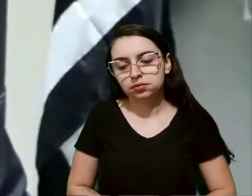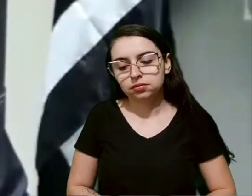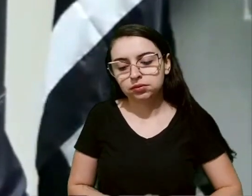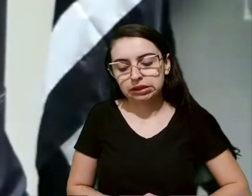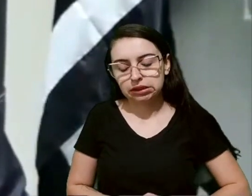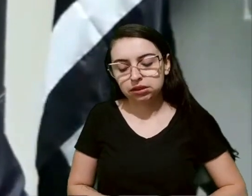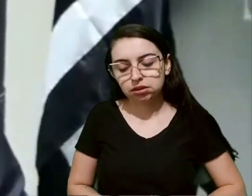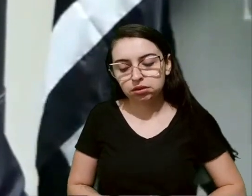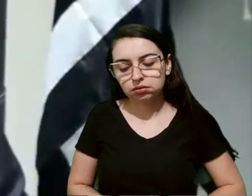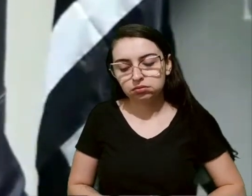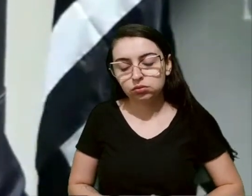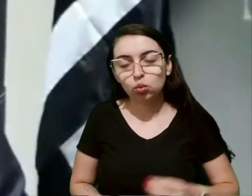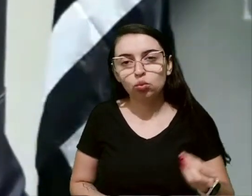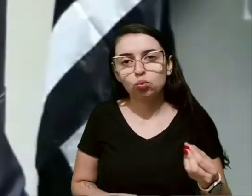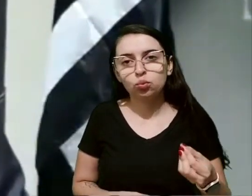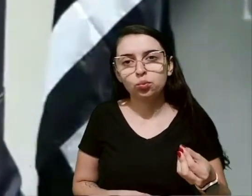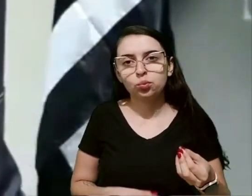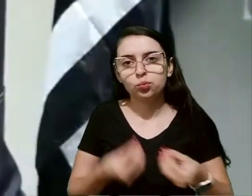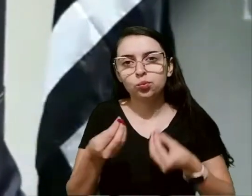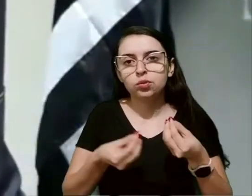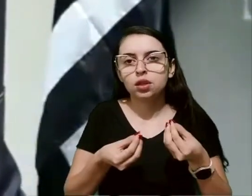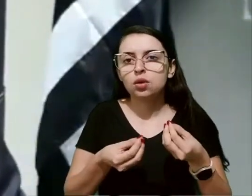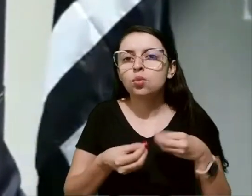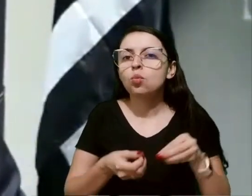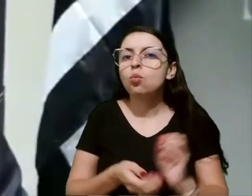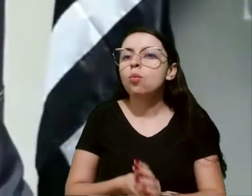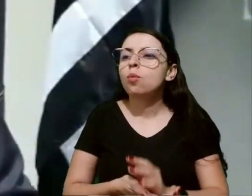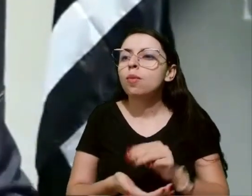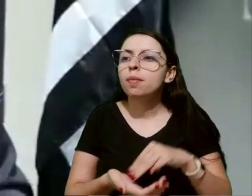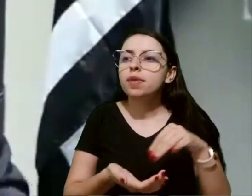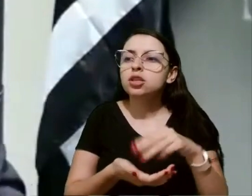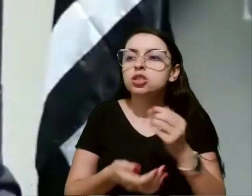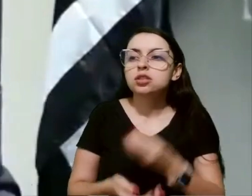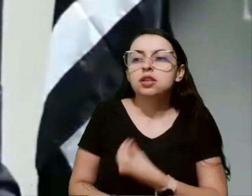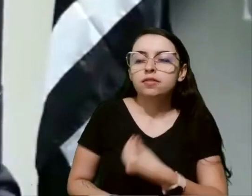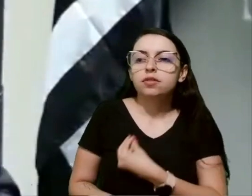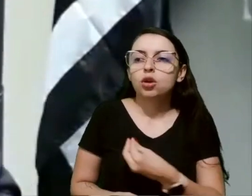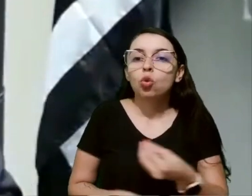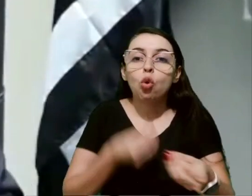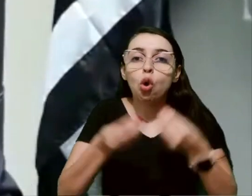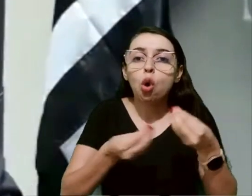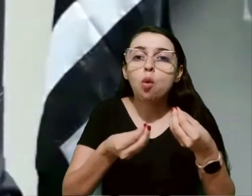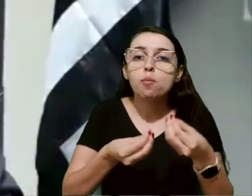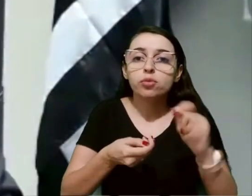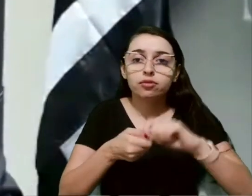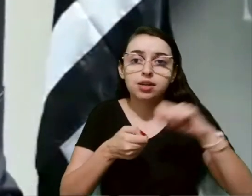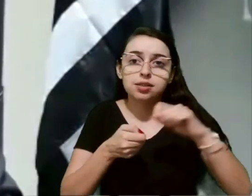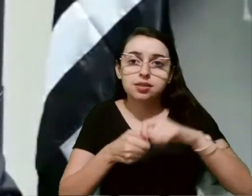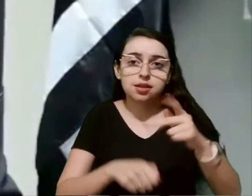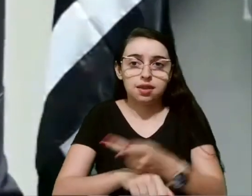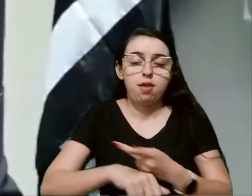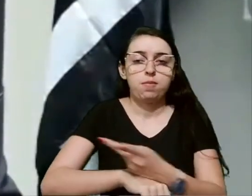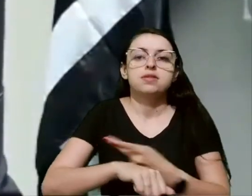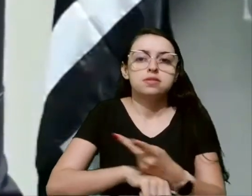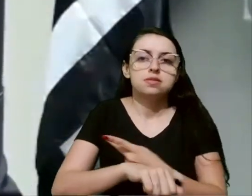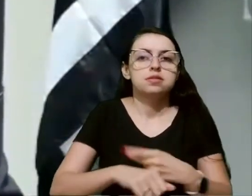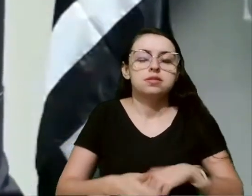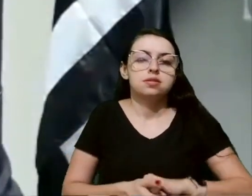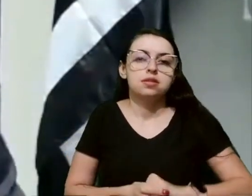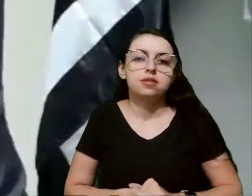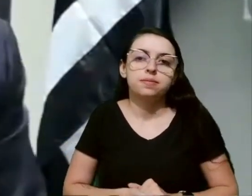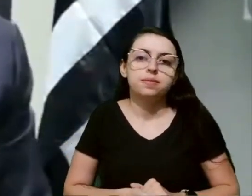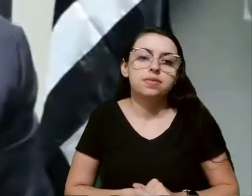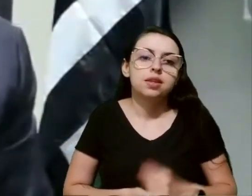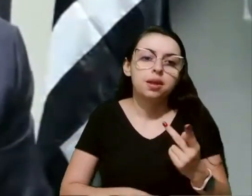sendo uma medicina do convívio, os métodos que nós usamos nas nossas pesquisas são métodos,